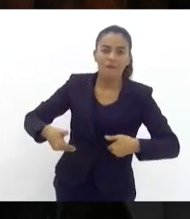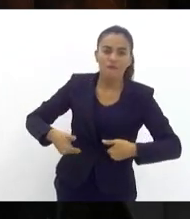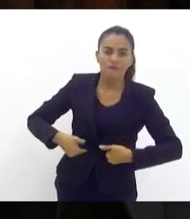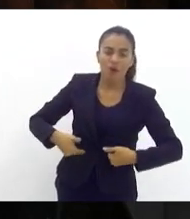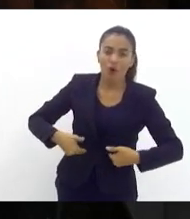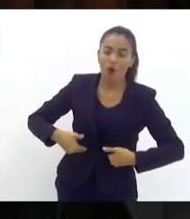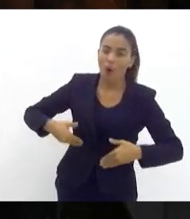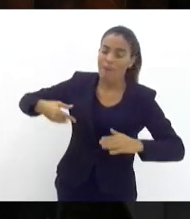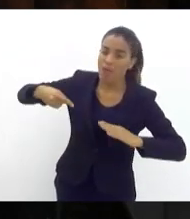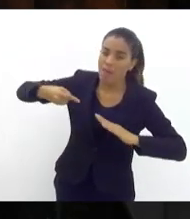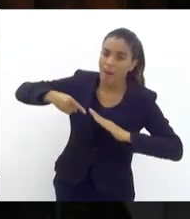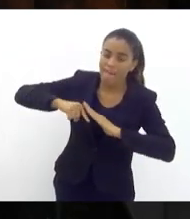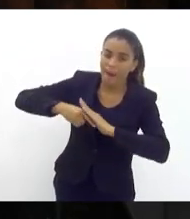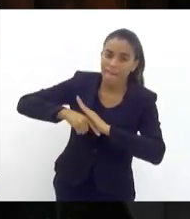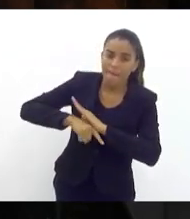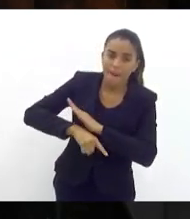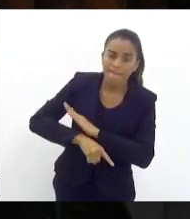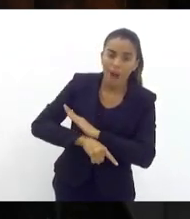miséria